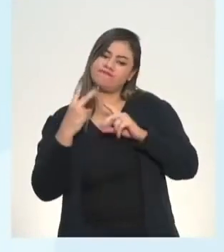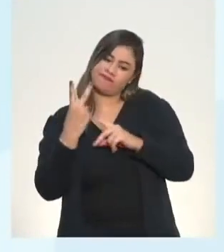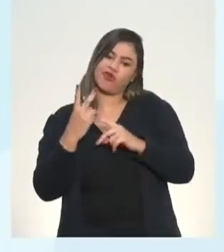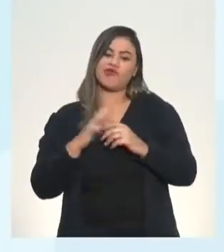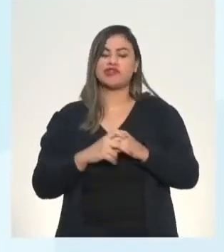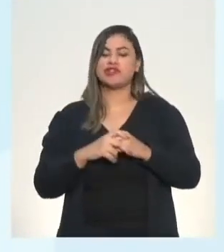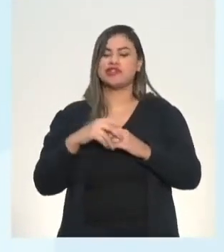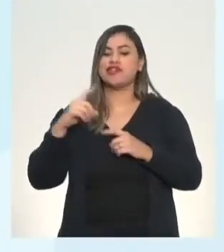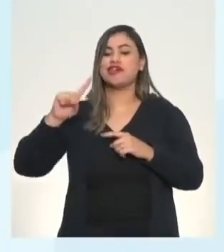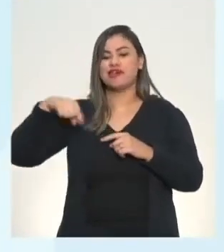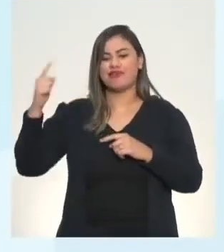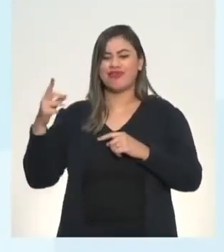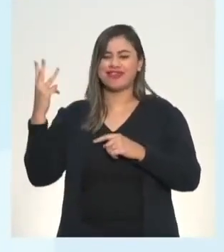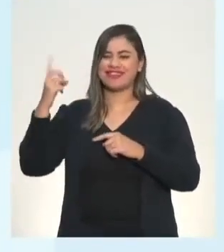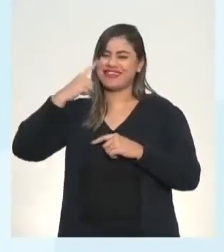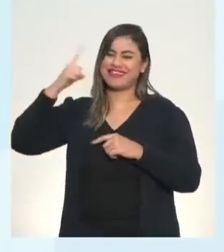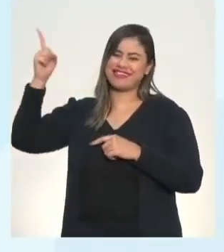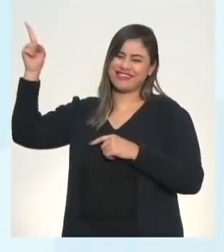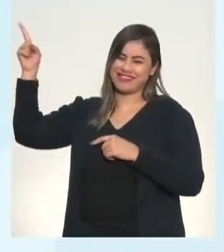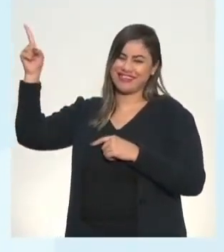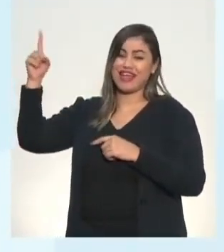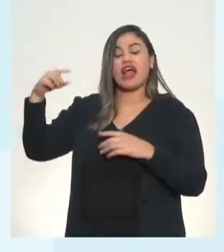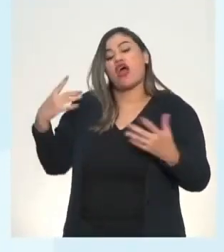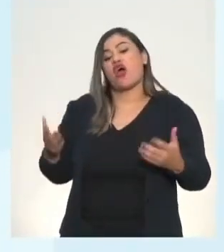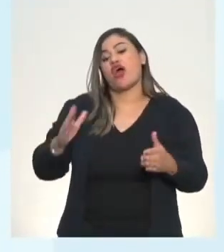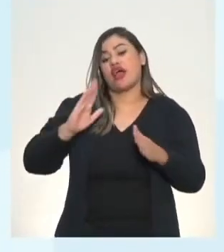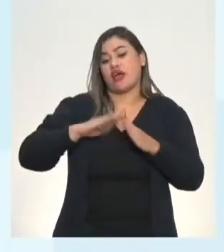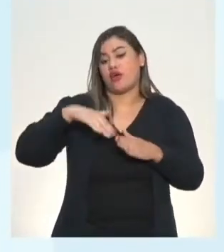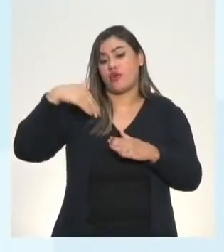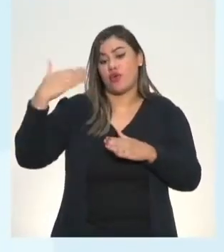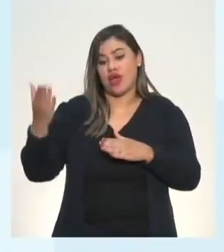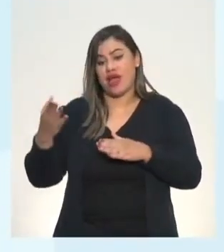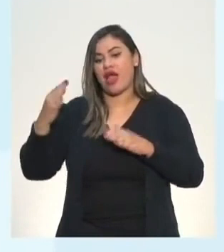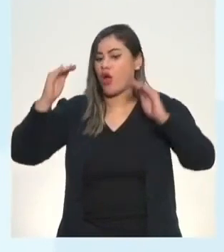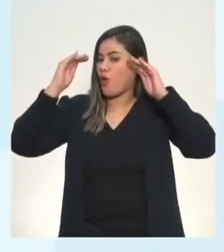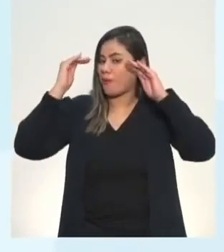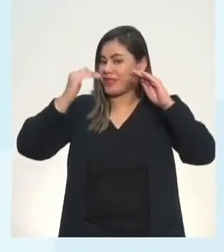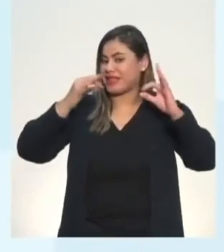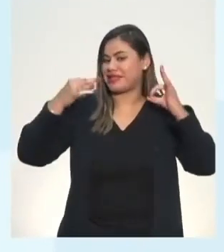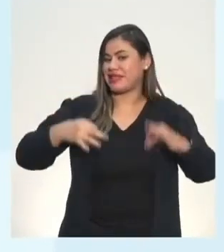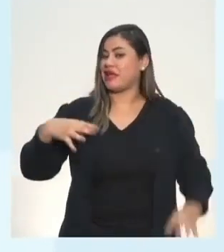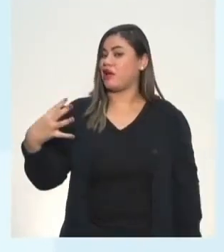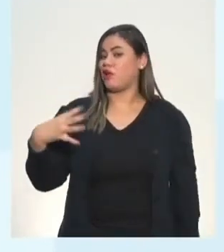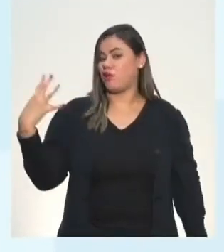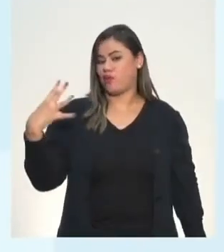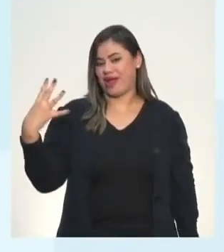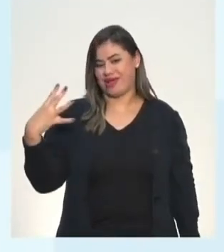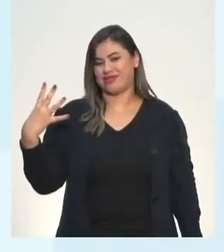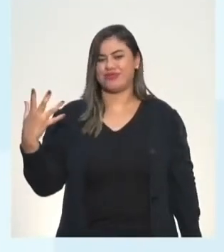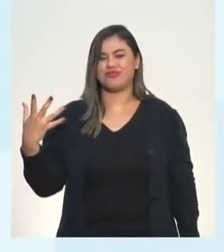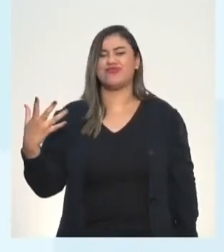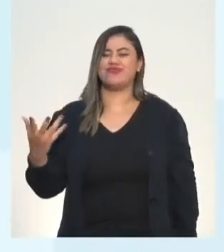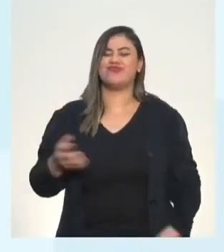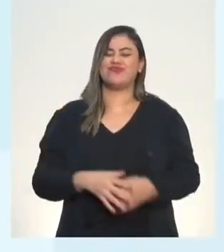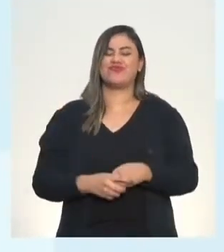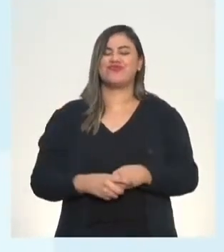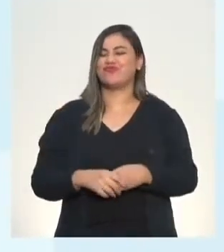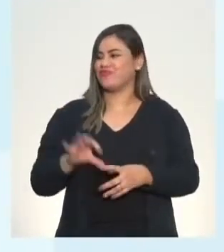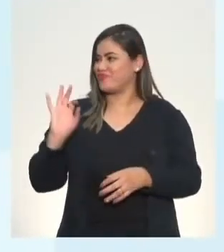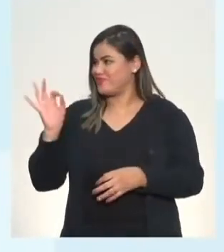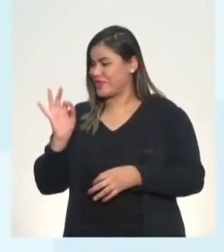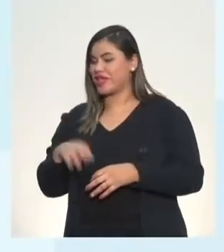3 retângulos. Bom, eu imagino que a quarta figura, se obedece à sequência e obedece, ela vai ter 4 retângulos. Perfeito.